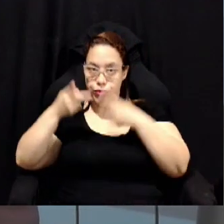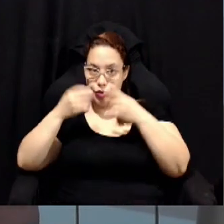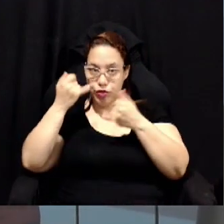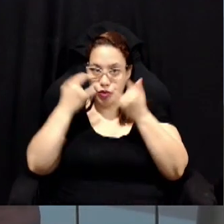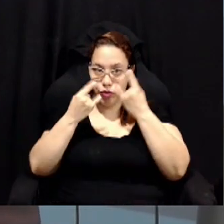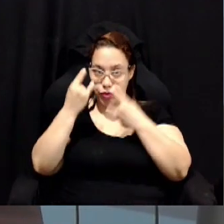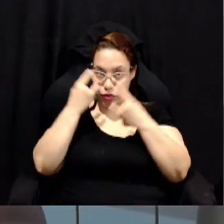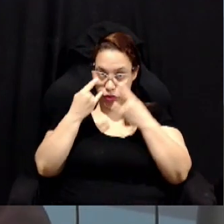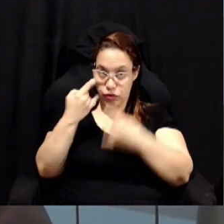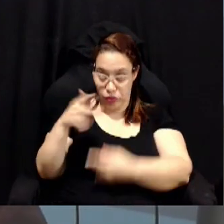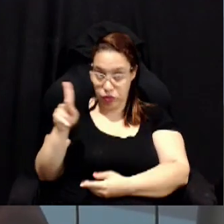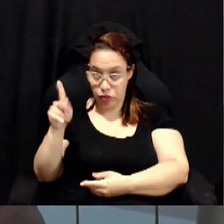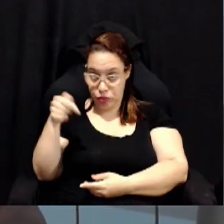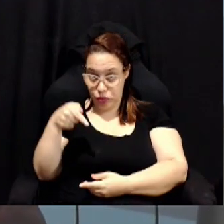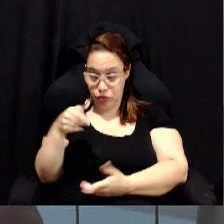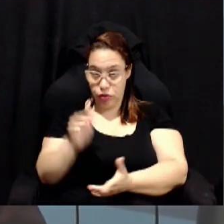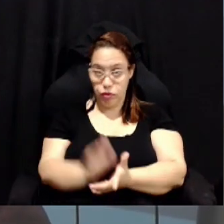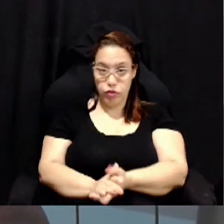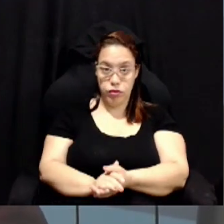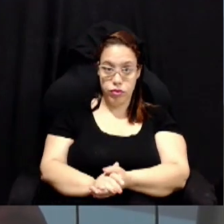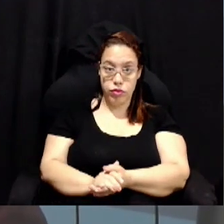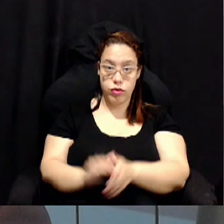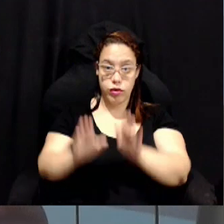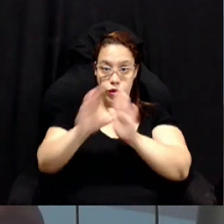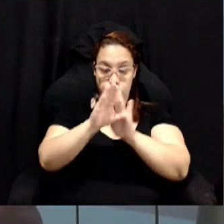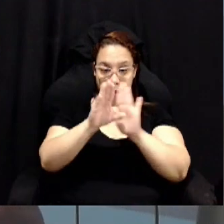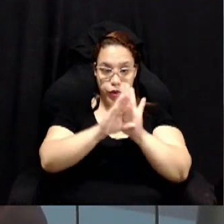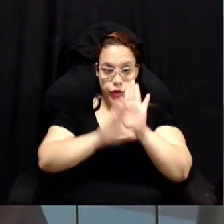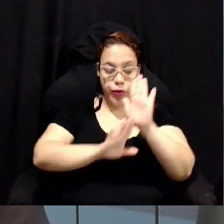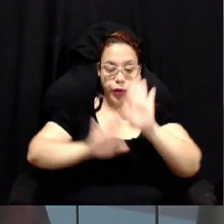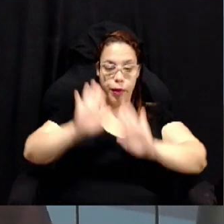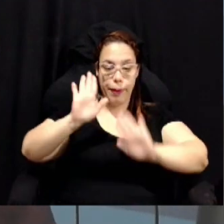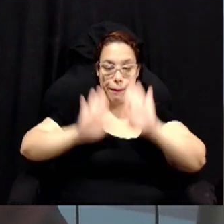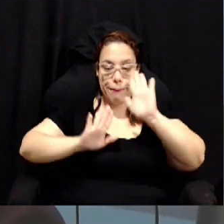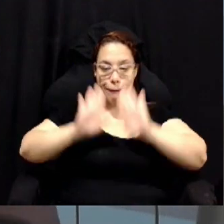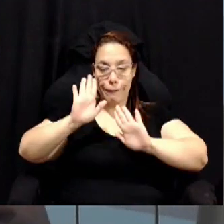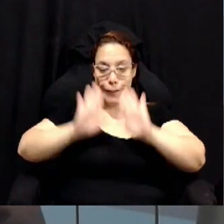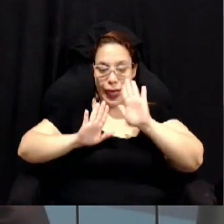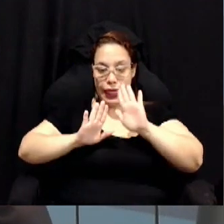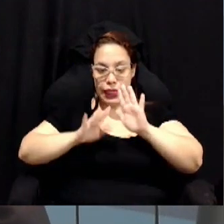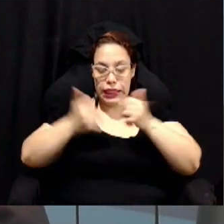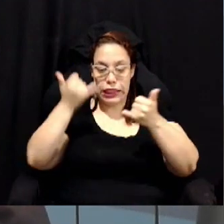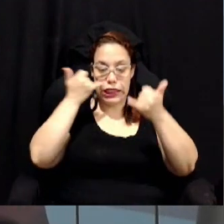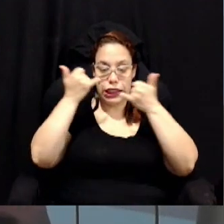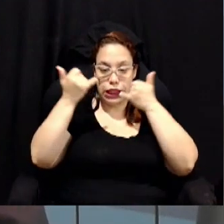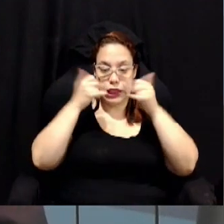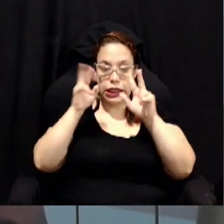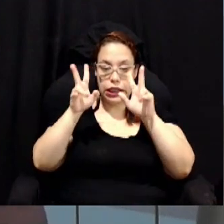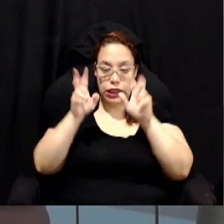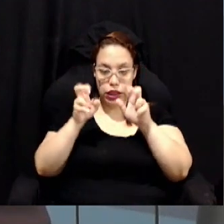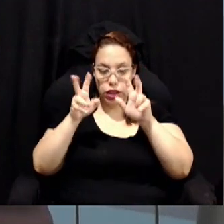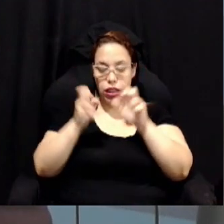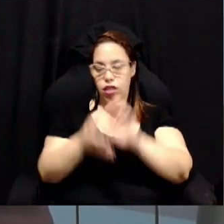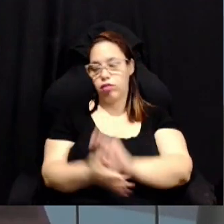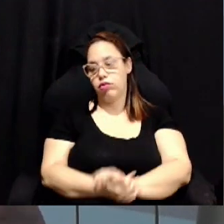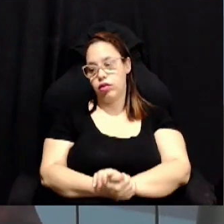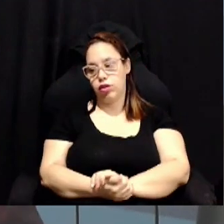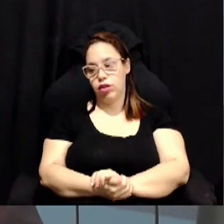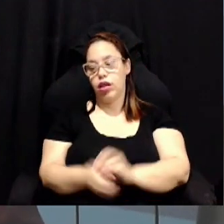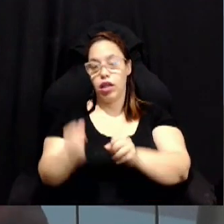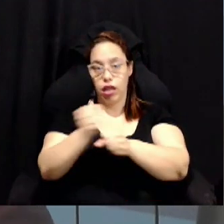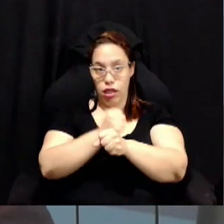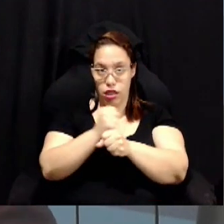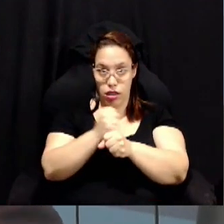aqui, sobre a questão da informação. Falta muito, e é interessante o tema que foi trazido esse ano para